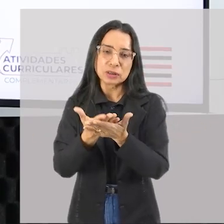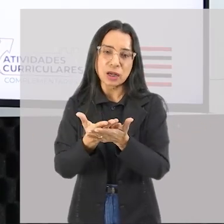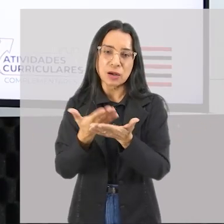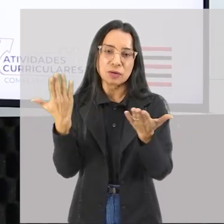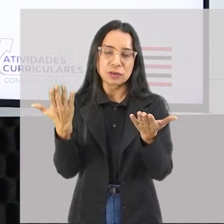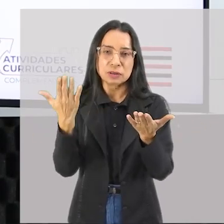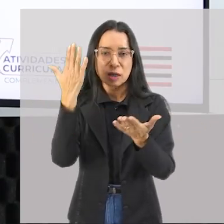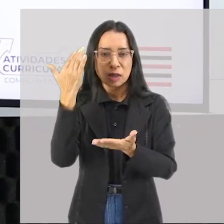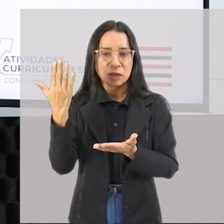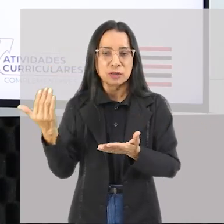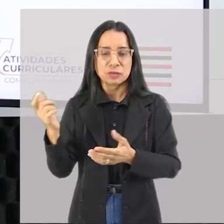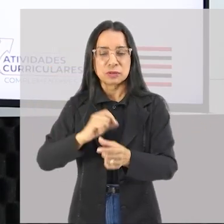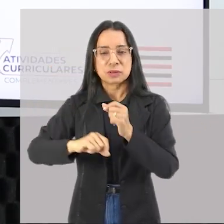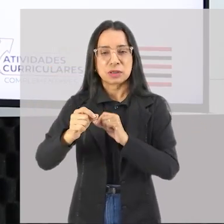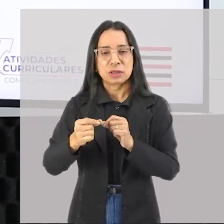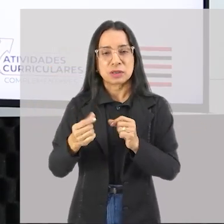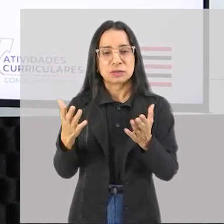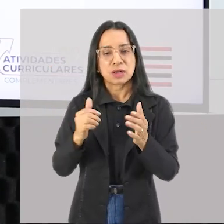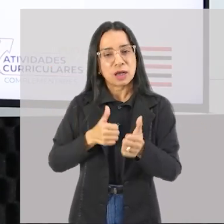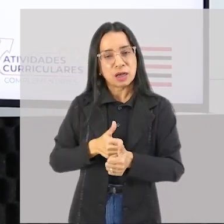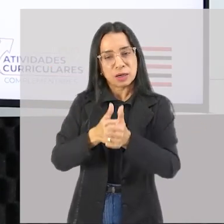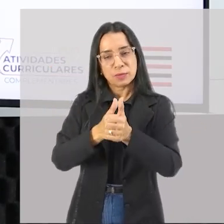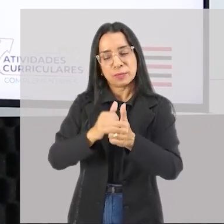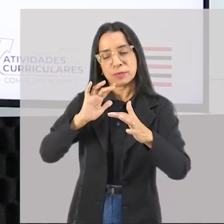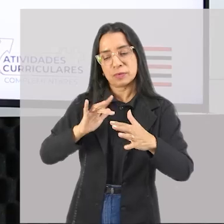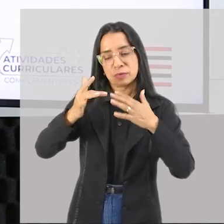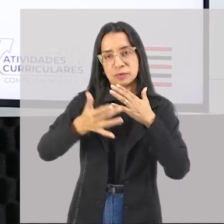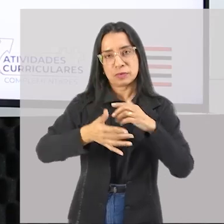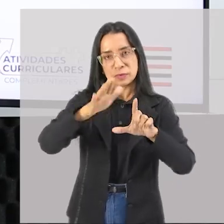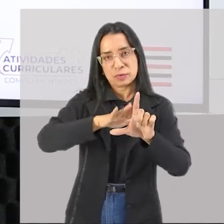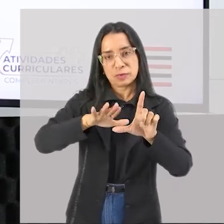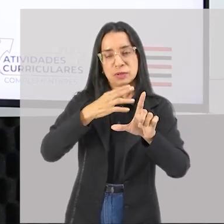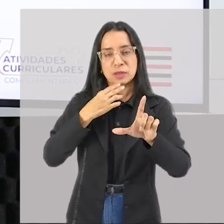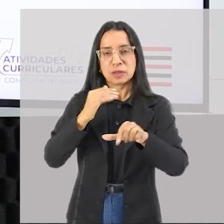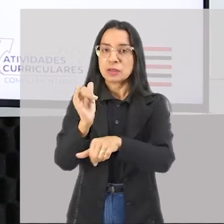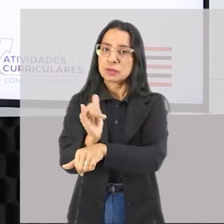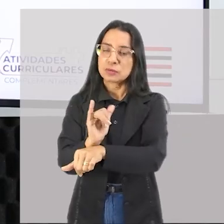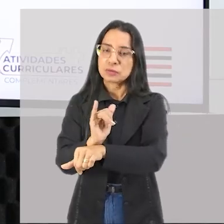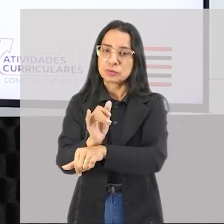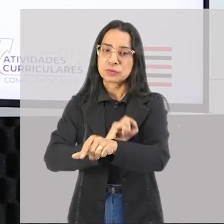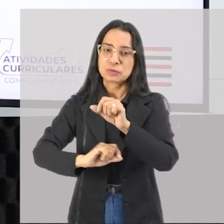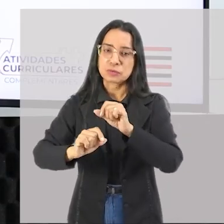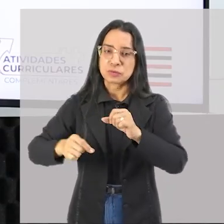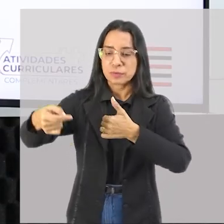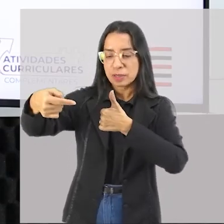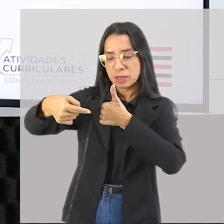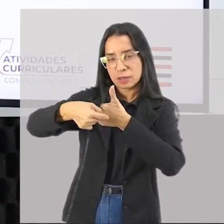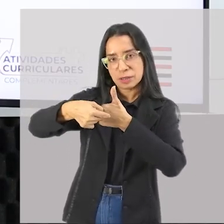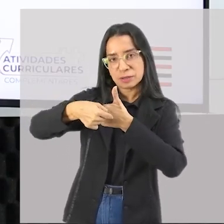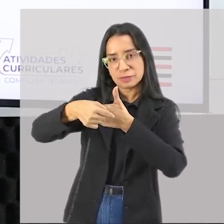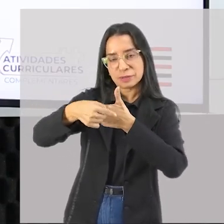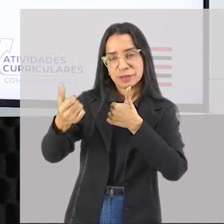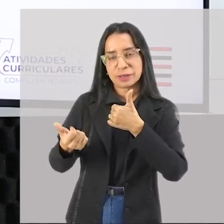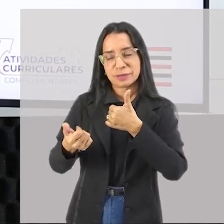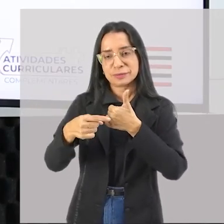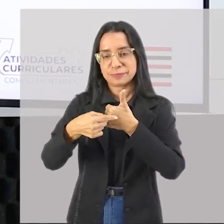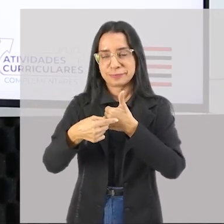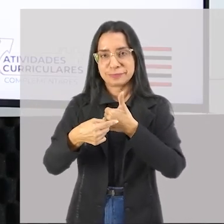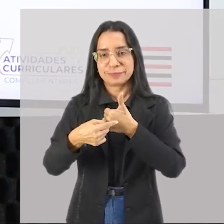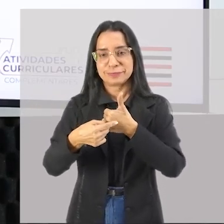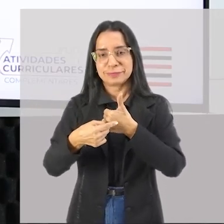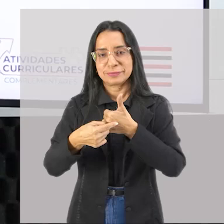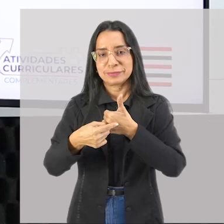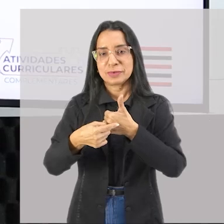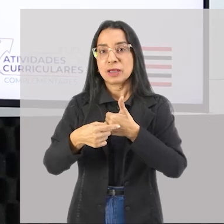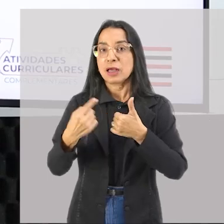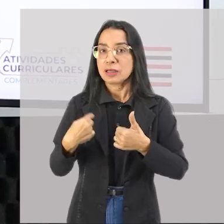de acompanhar as redes sociais da plataforma Gonçalves Dias. No YouTube, clica no like, dá um like para os nossos vídeos. A